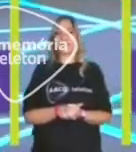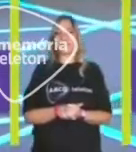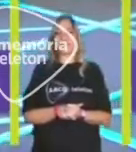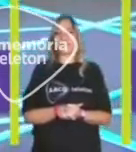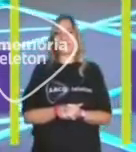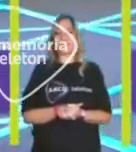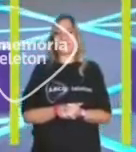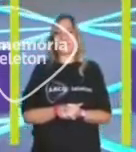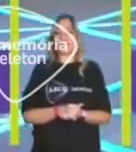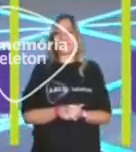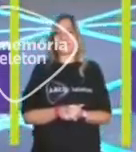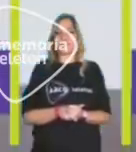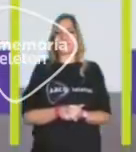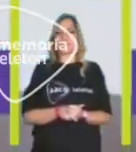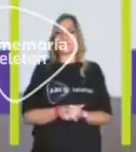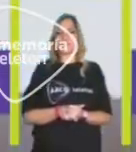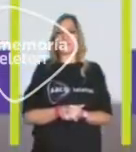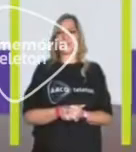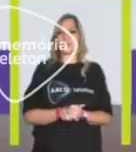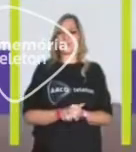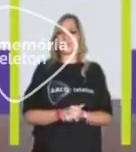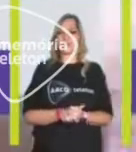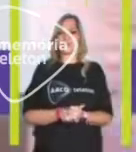você vai ter que fazer a pisadinha